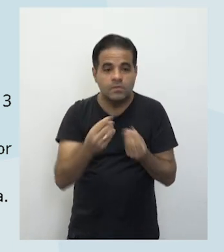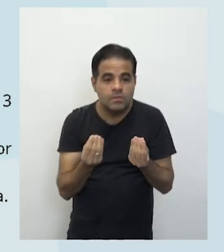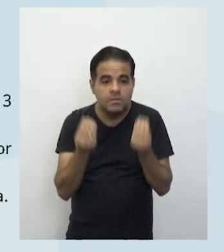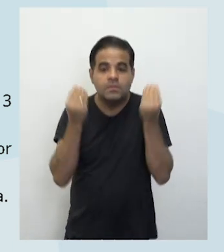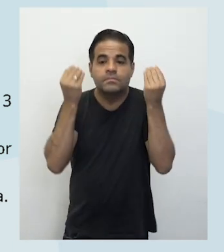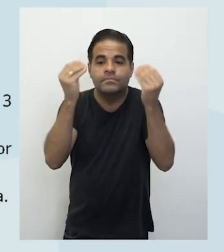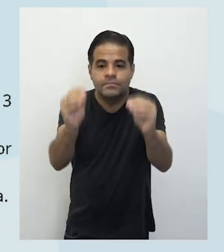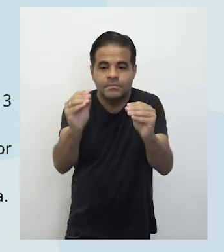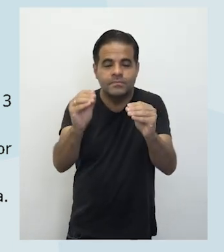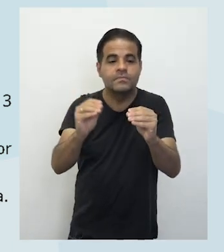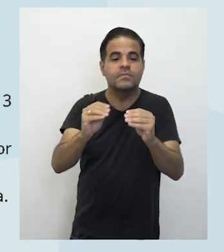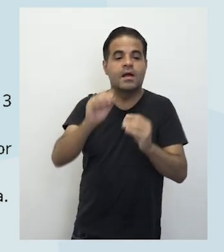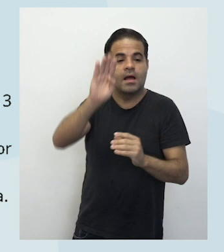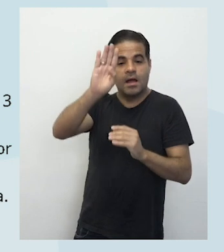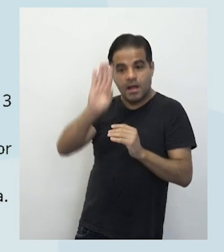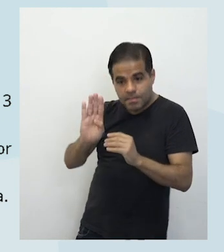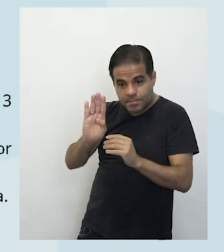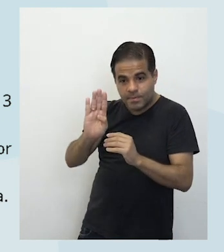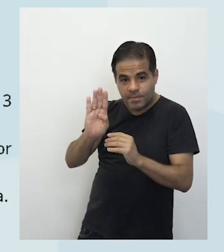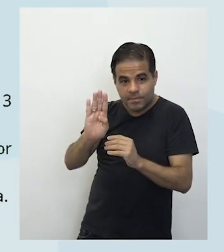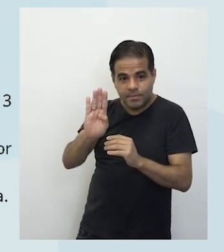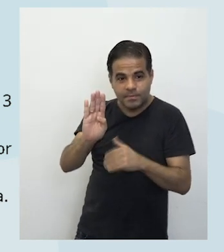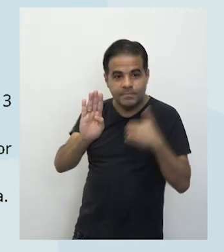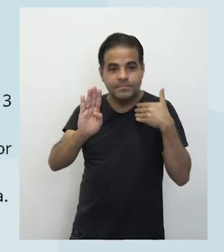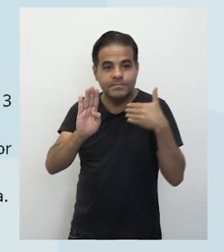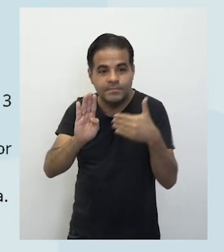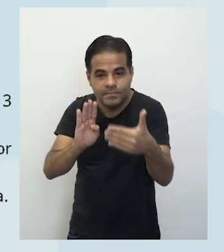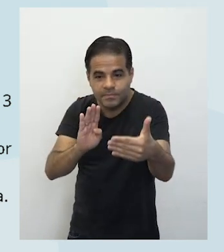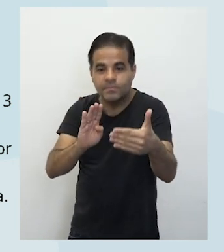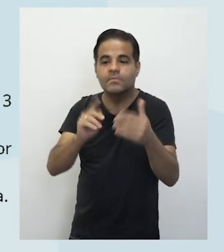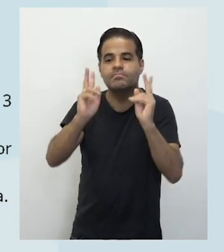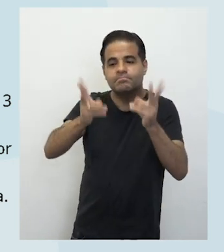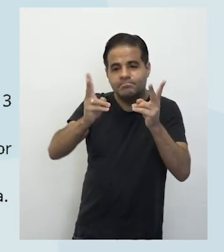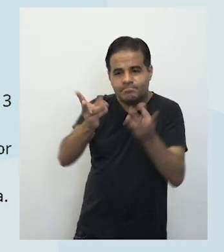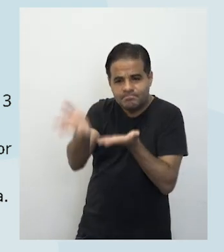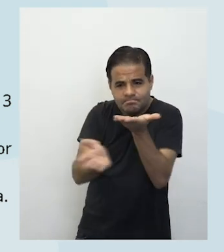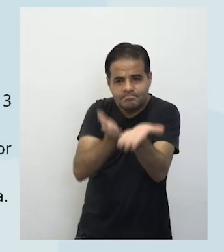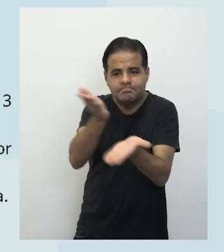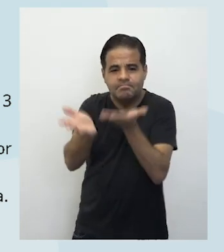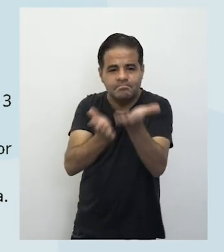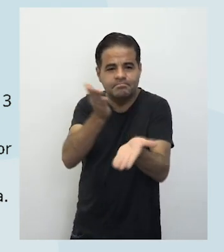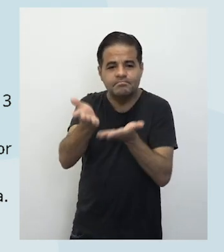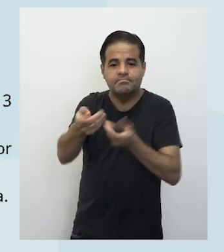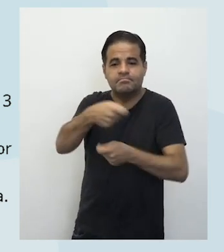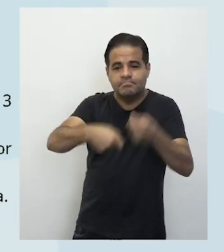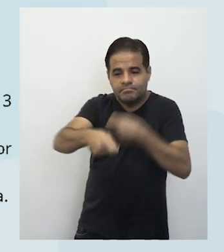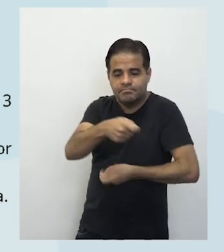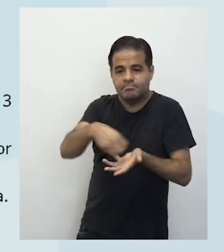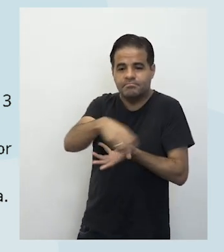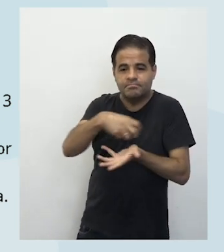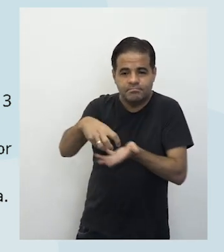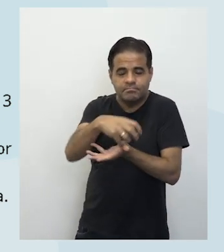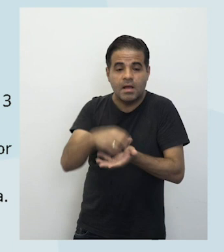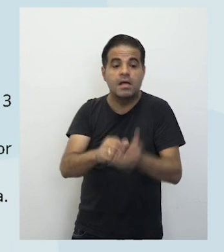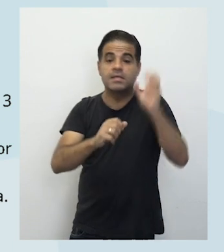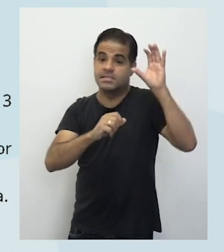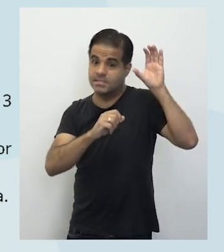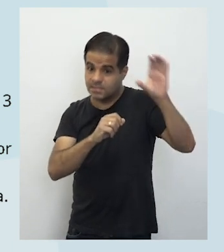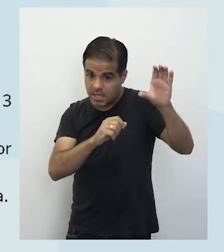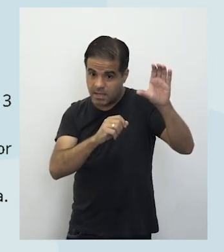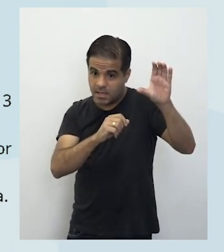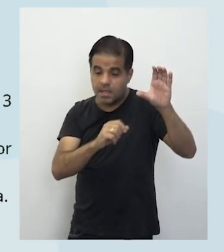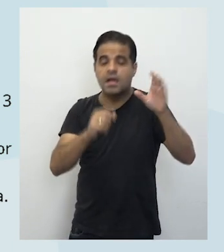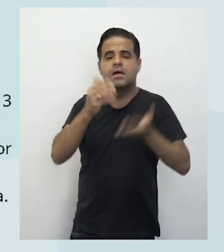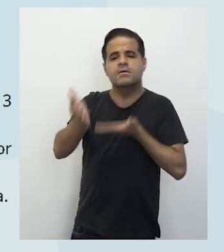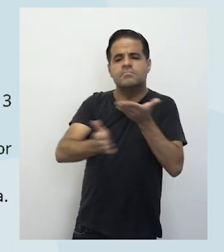Alternativa B. As imagens se tratam no mesmo setor da economia. Alternativa C.